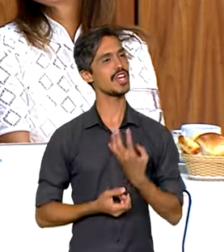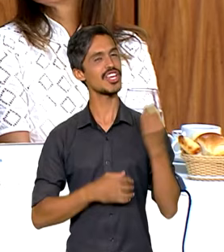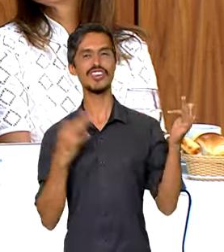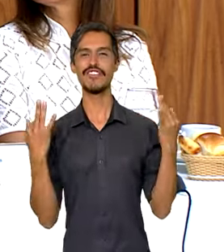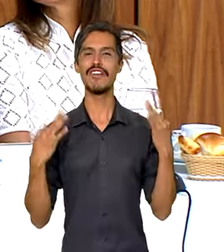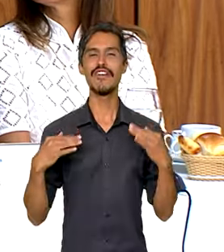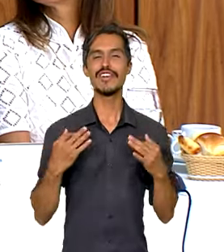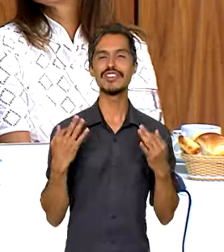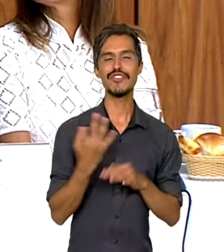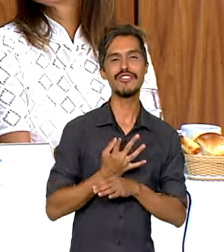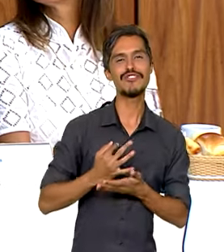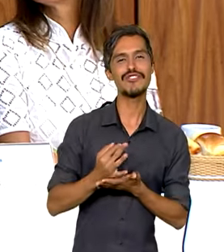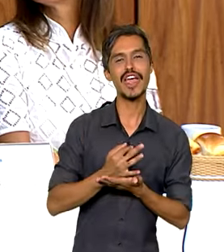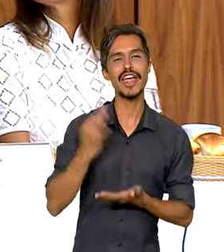sabe é Essa sociedade que eu quero criar